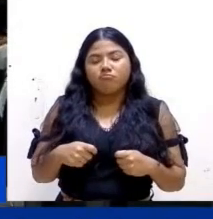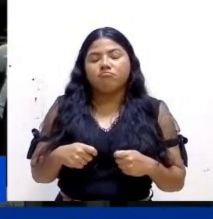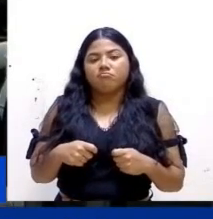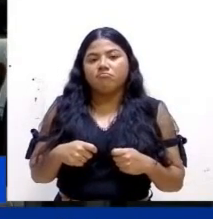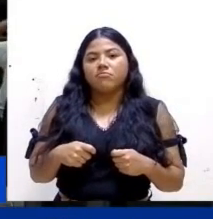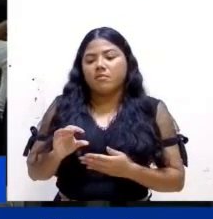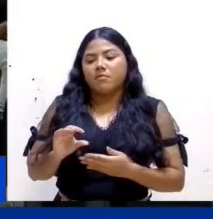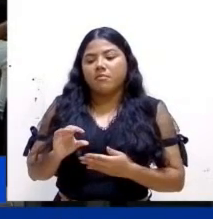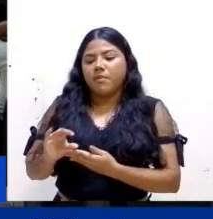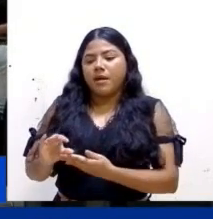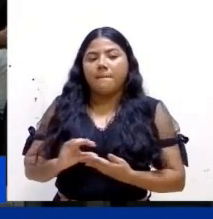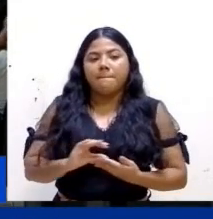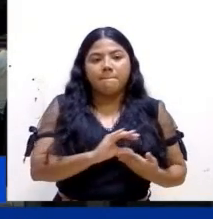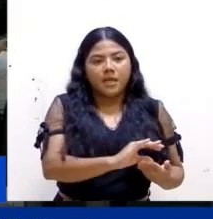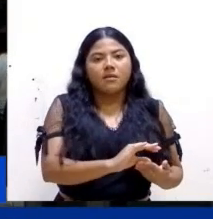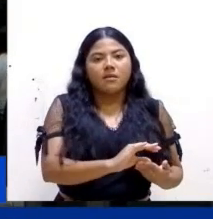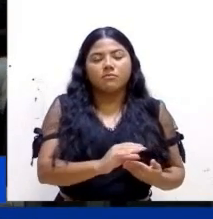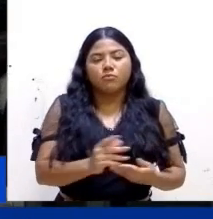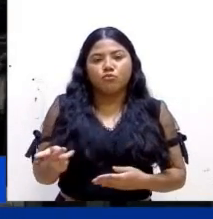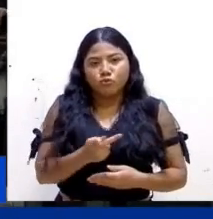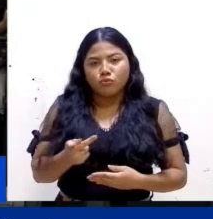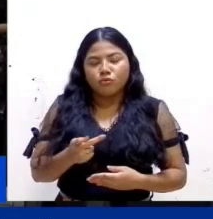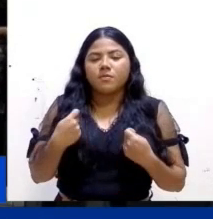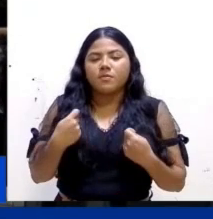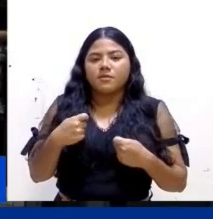vai pagar, ele pode pagar. Se for o inverso...